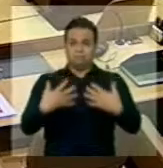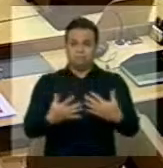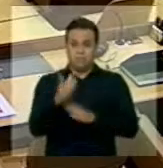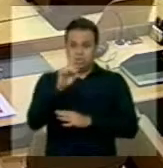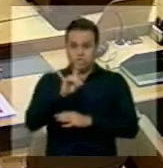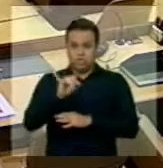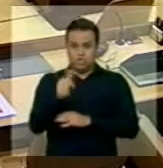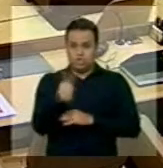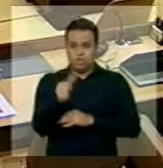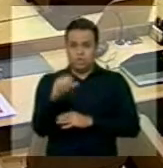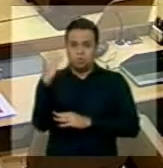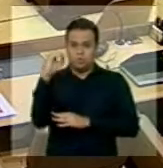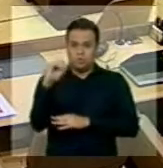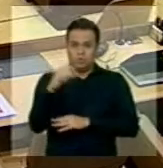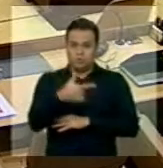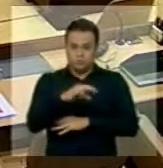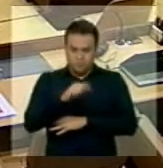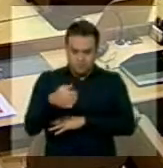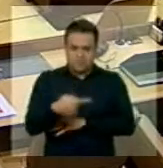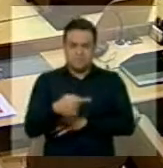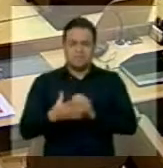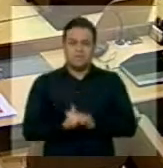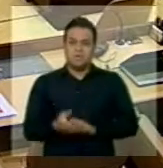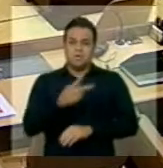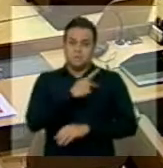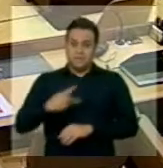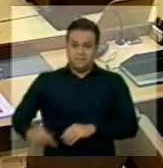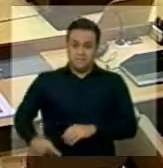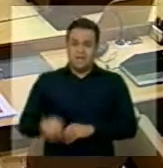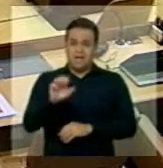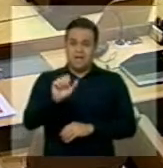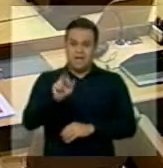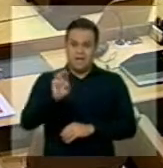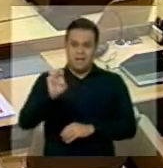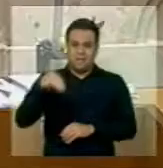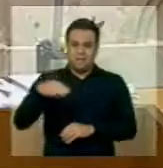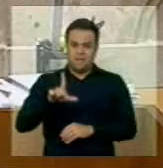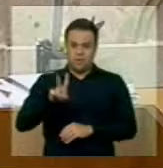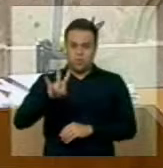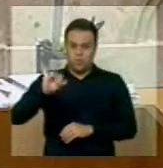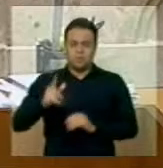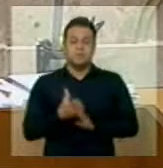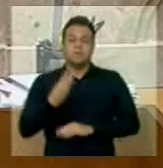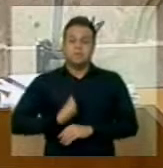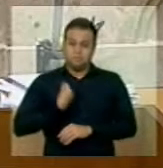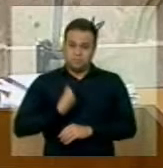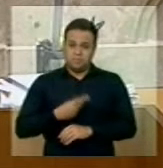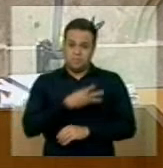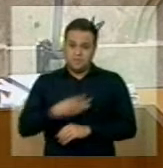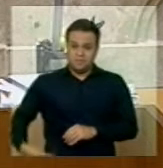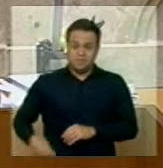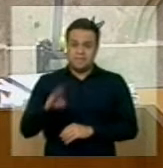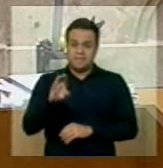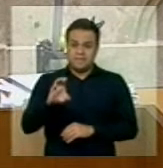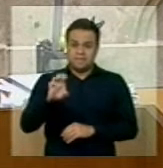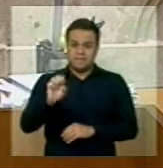11 de outubro de 2017. Presidência da senhora ministra Carmen Lúcia. Presentes à sessão, os senhores ministros Celso